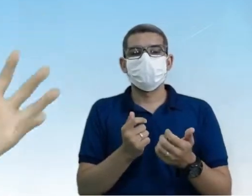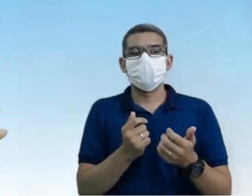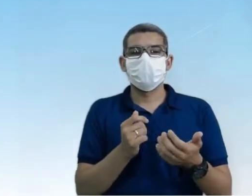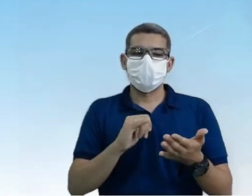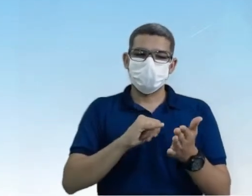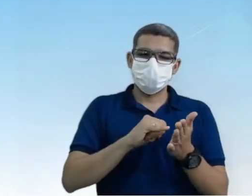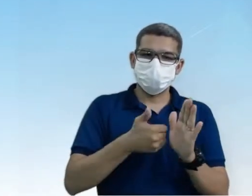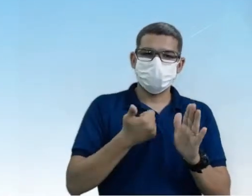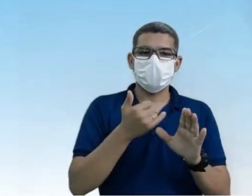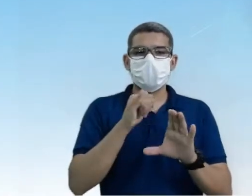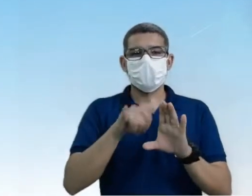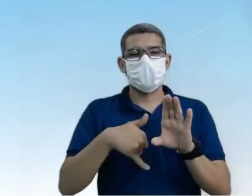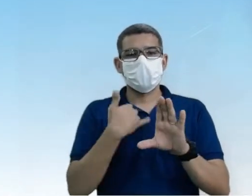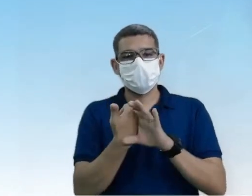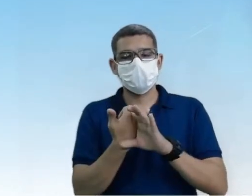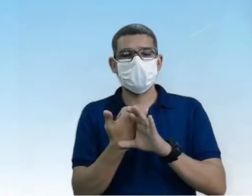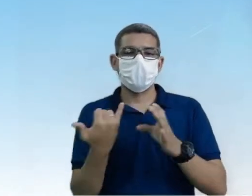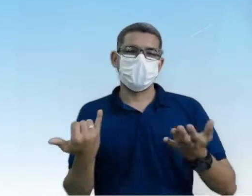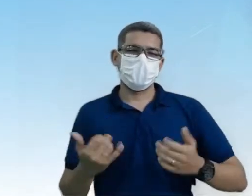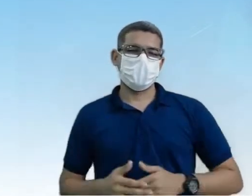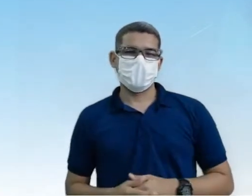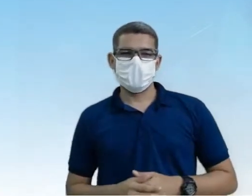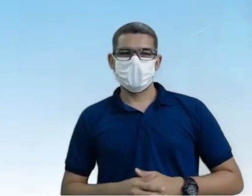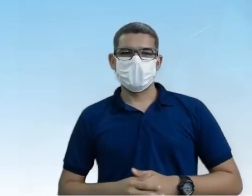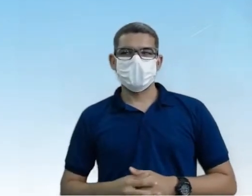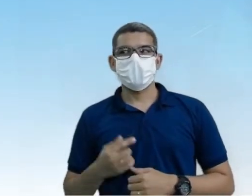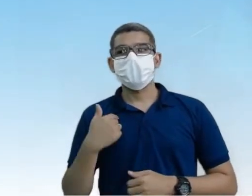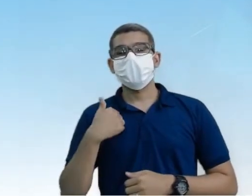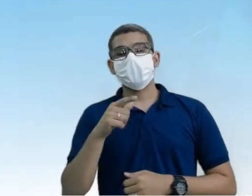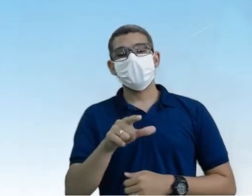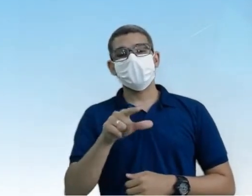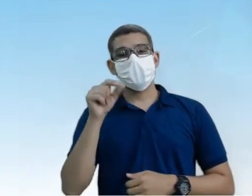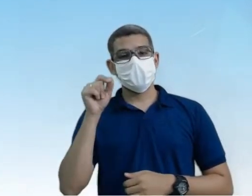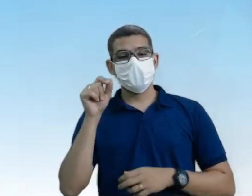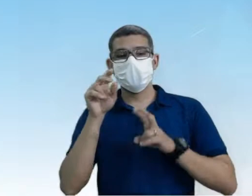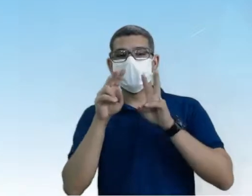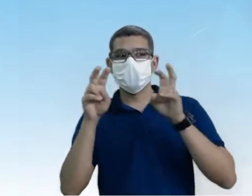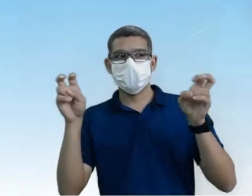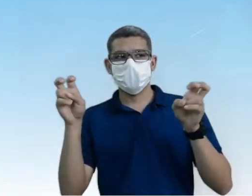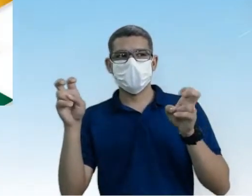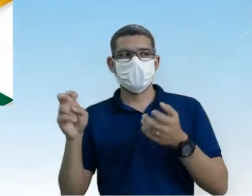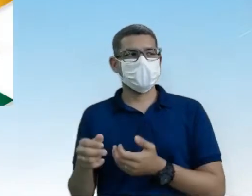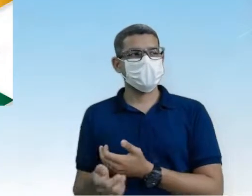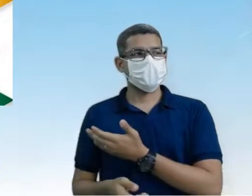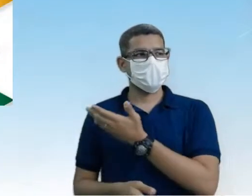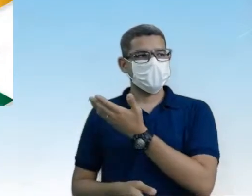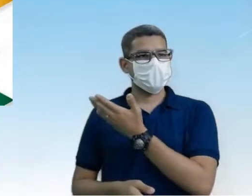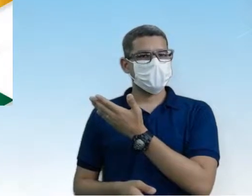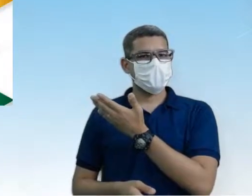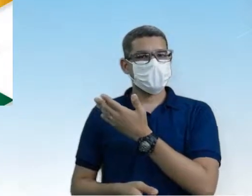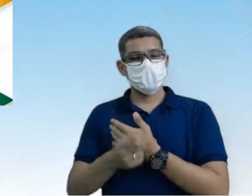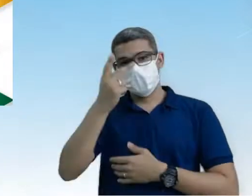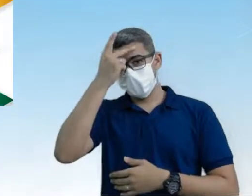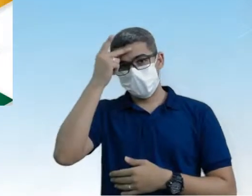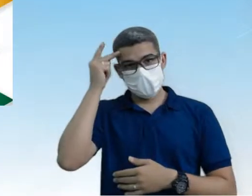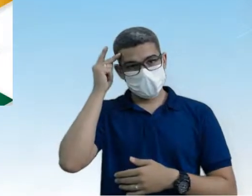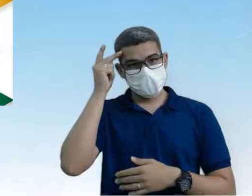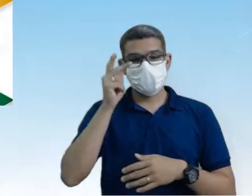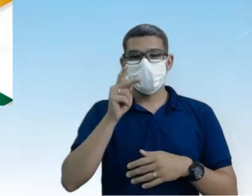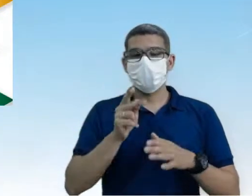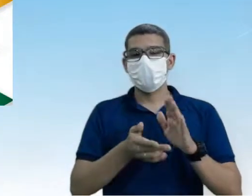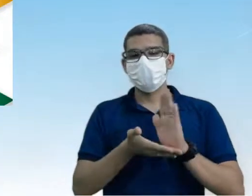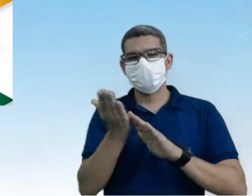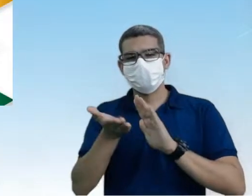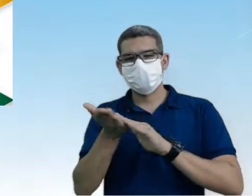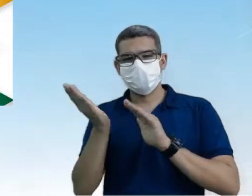assine um canal. Então, eu escolhi aí a temática dos refugees, dos refugiados, para a gente refletir, por